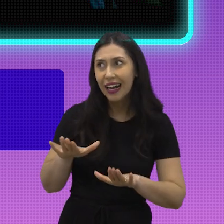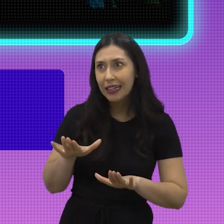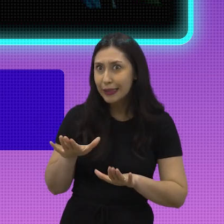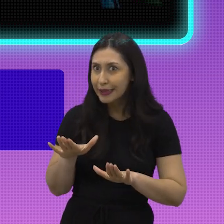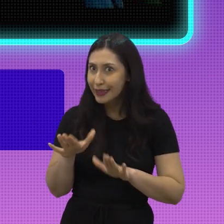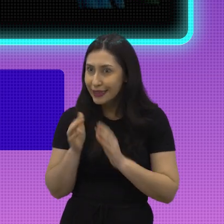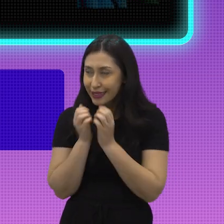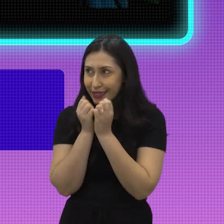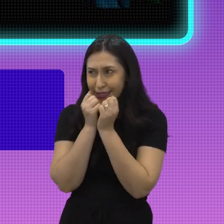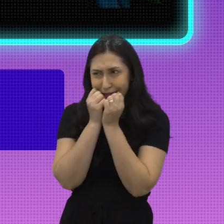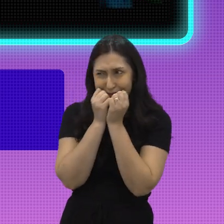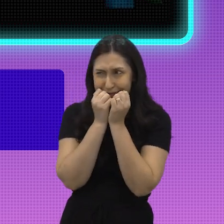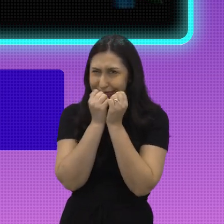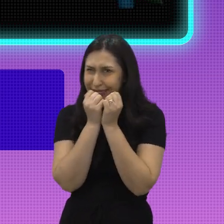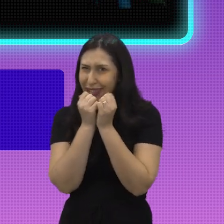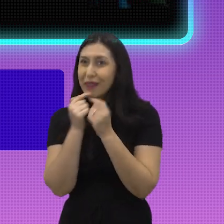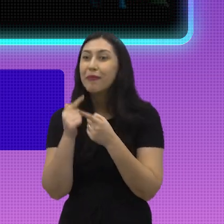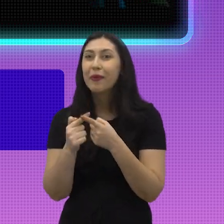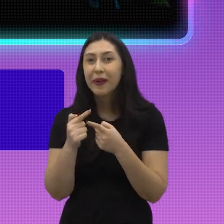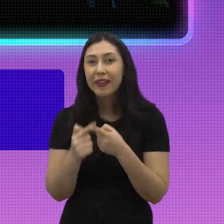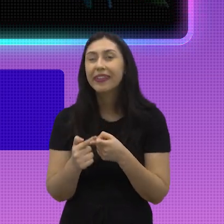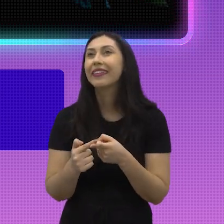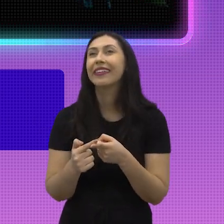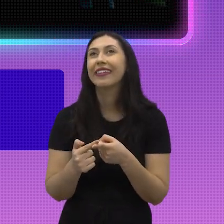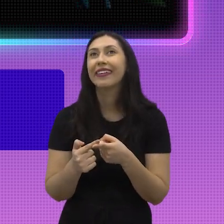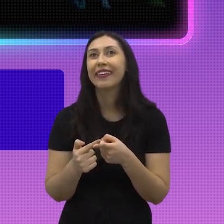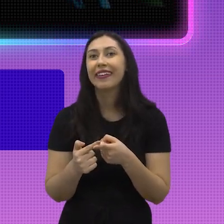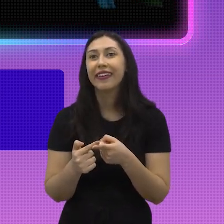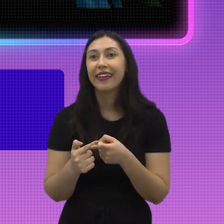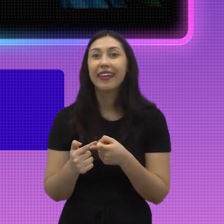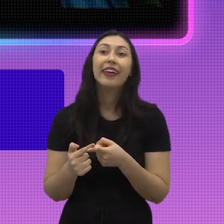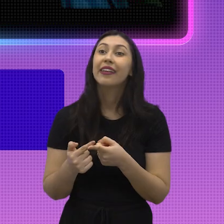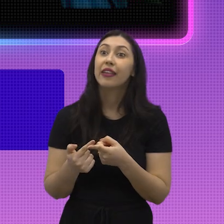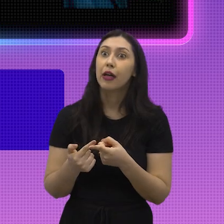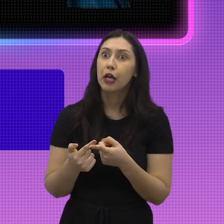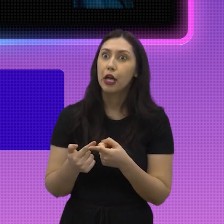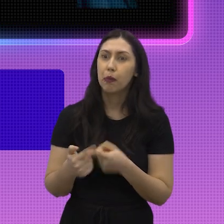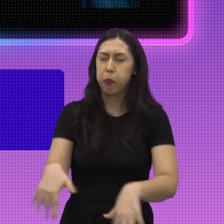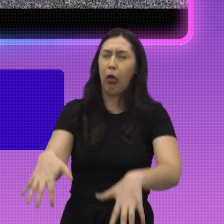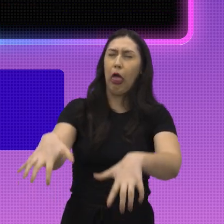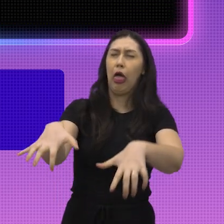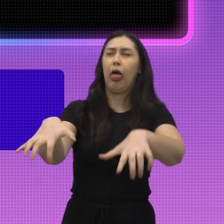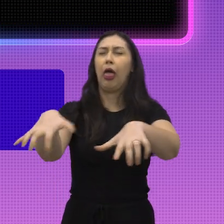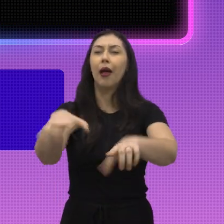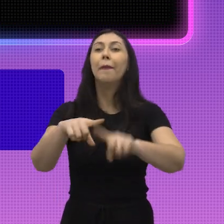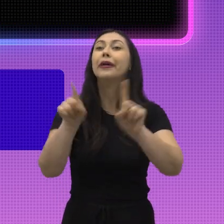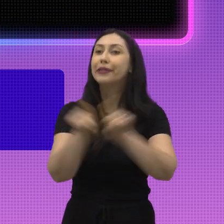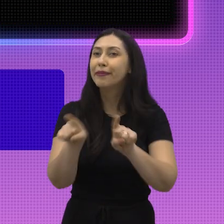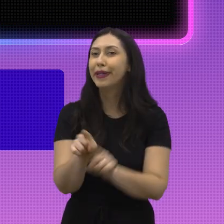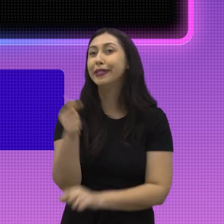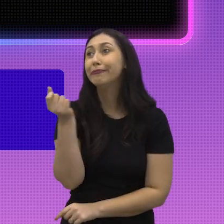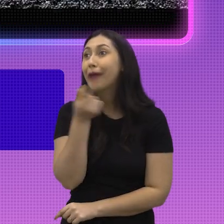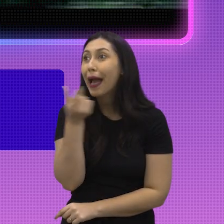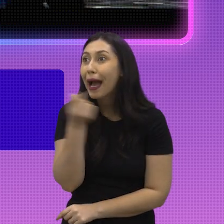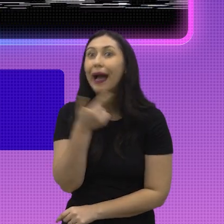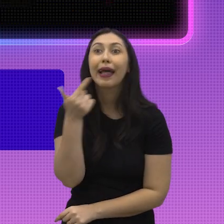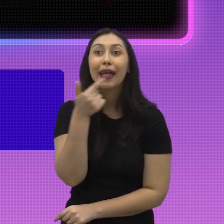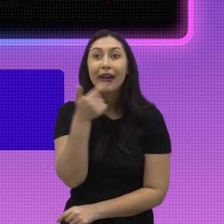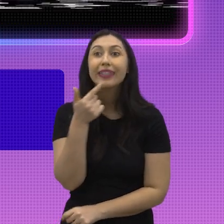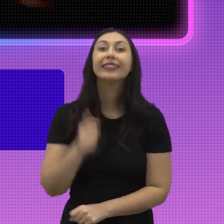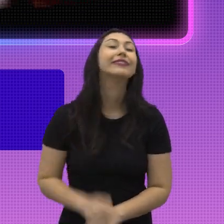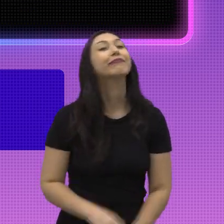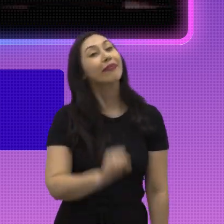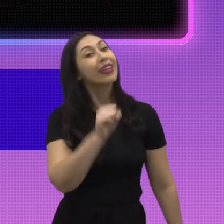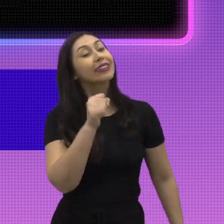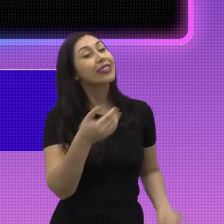que te deixa meio apreensivo ali, porque é um apocalipse zumbi, mas ao mesmo tempo tem muito comédia no meio. Pois é. E